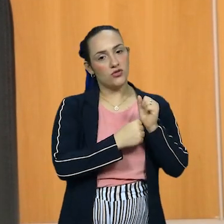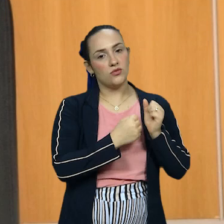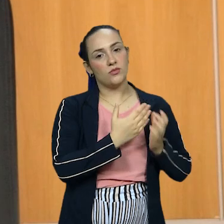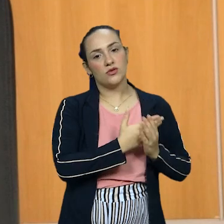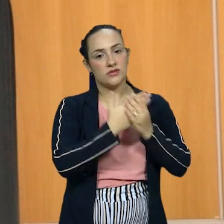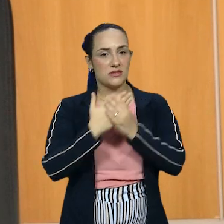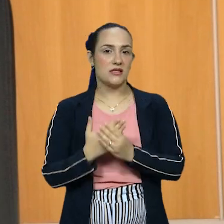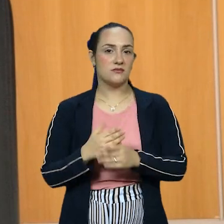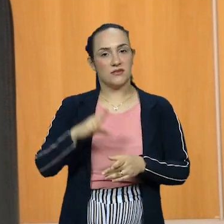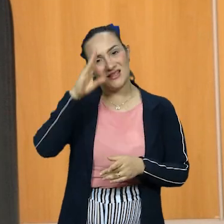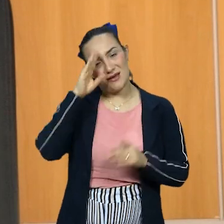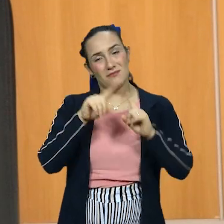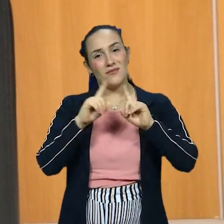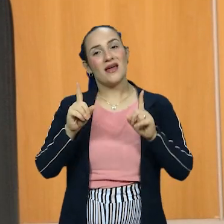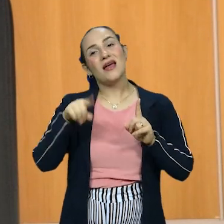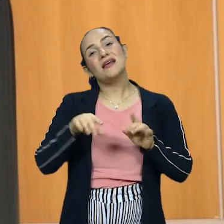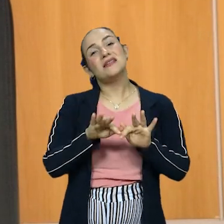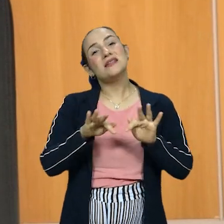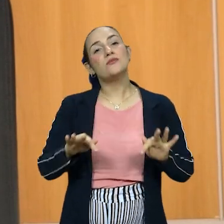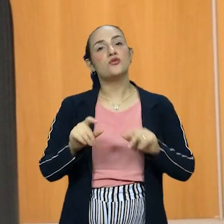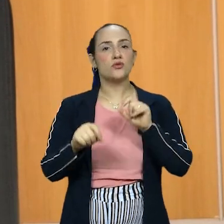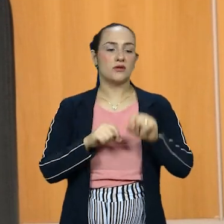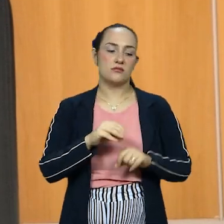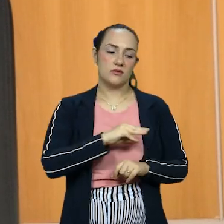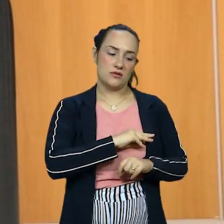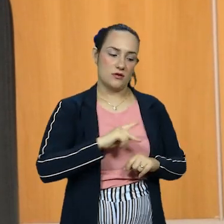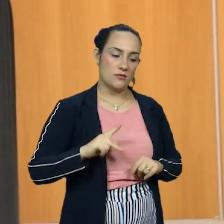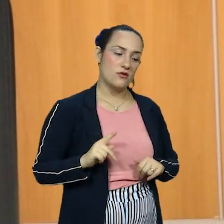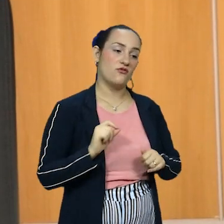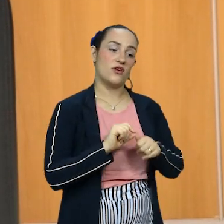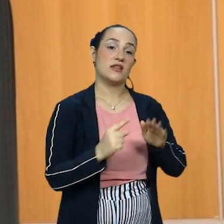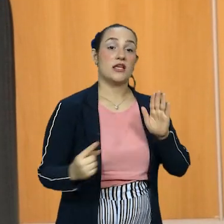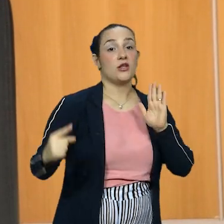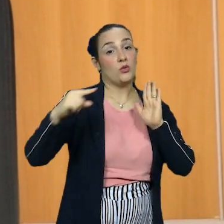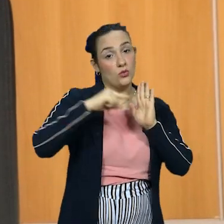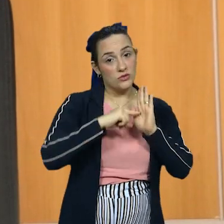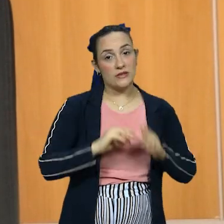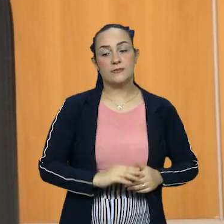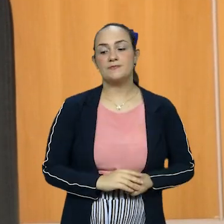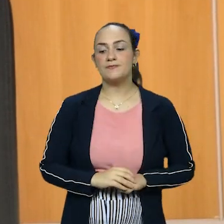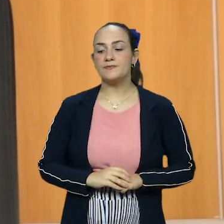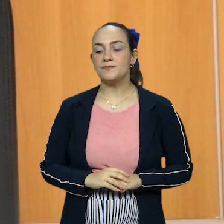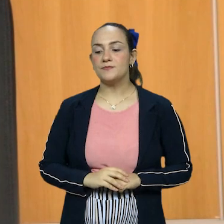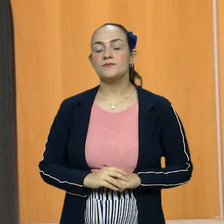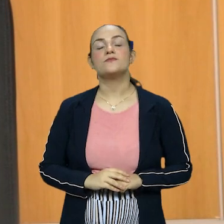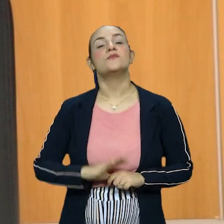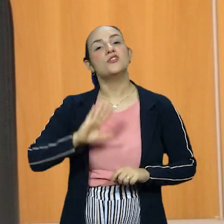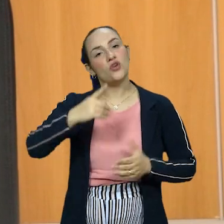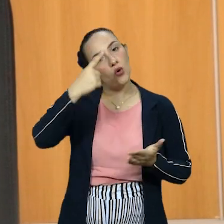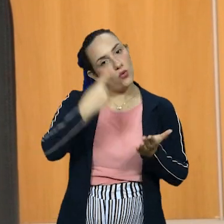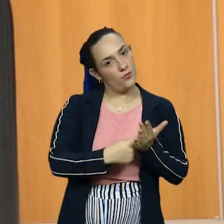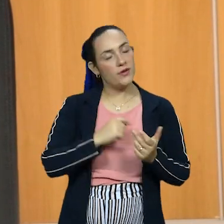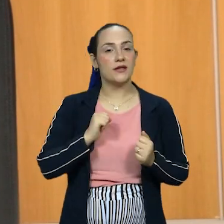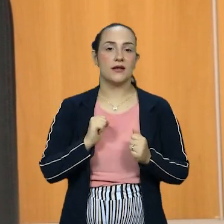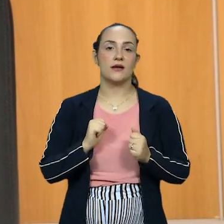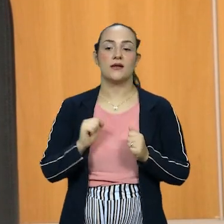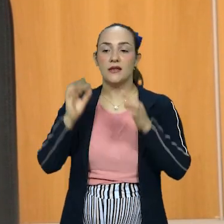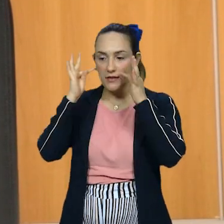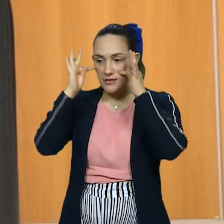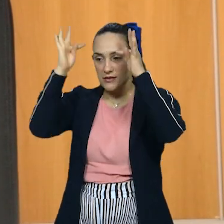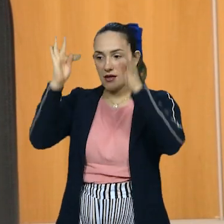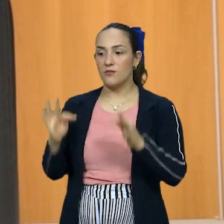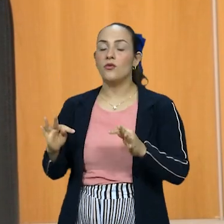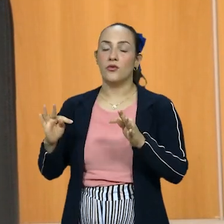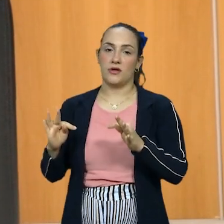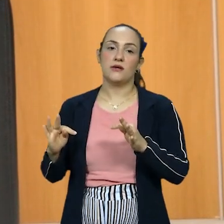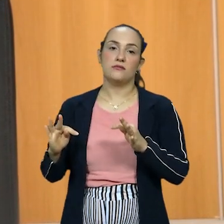Militar, né? Mas é bastante simples. O Ministério Público oferecendo a denúncia, a gente marca a oitiva das